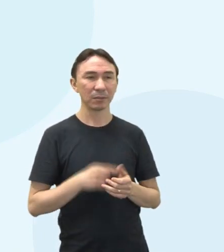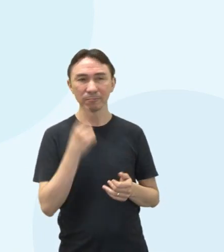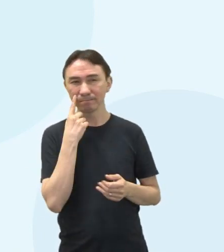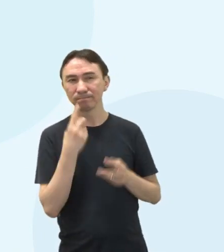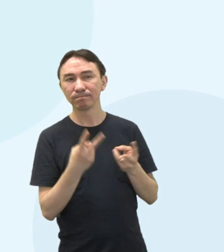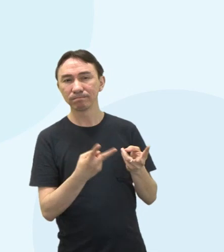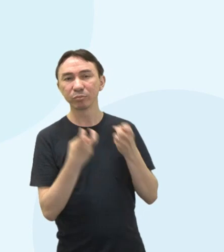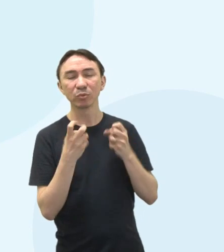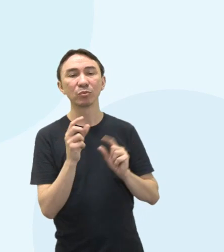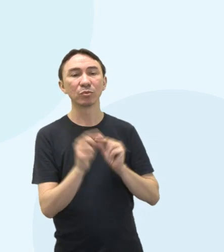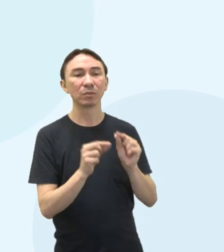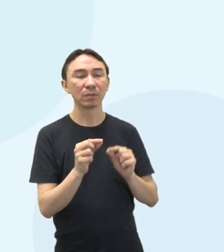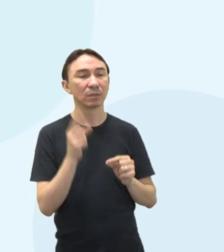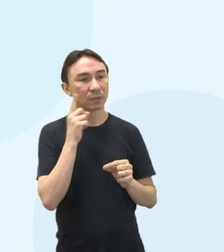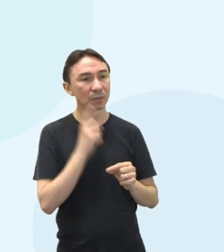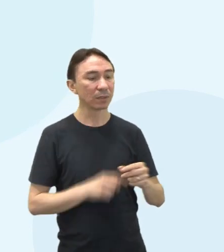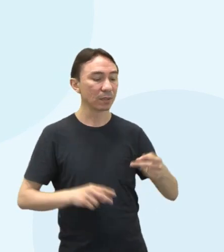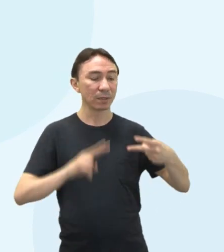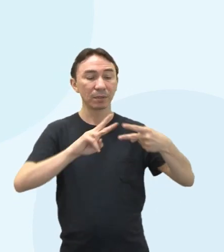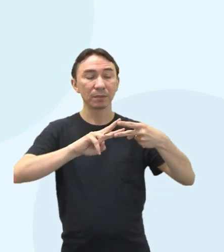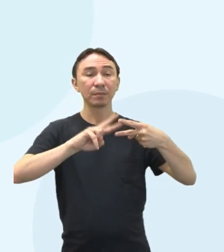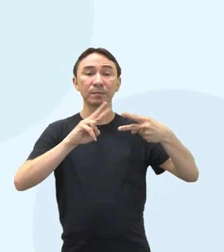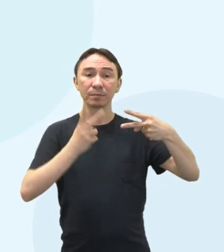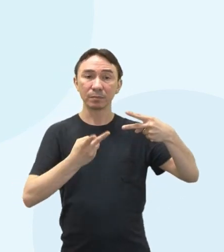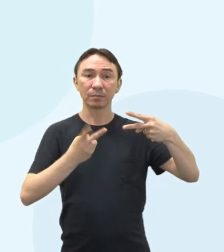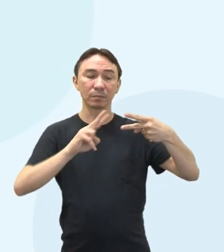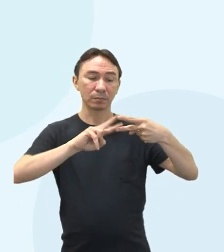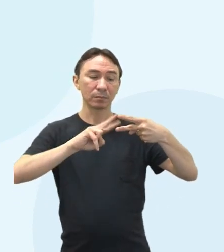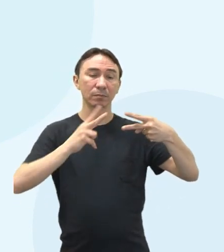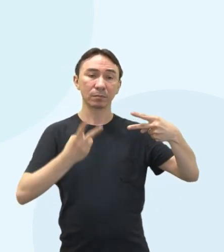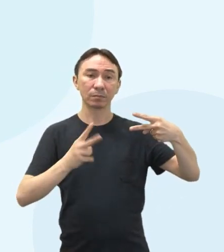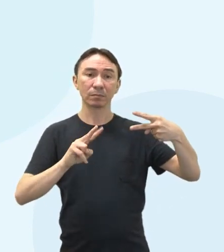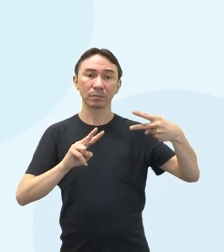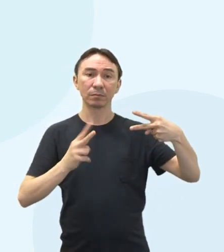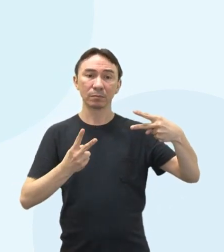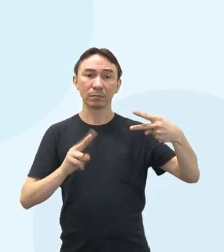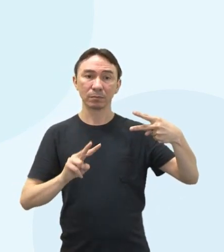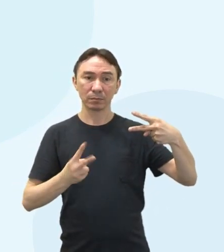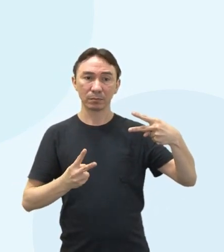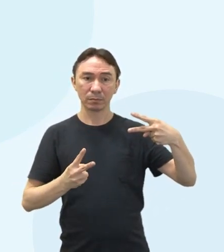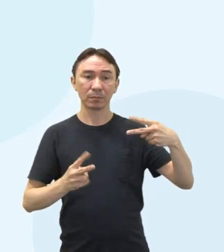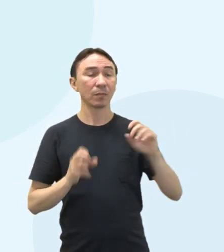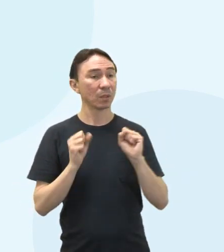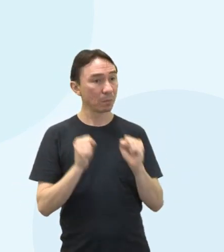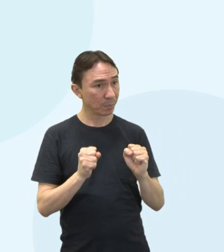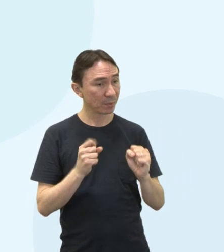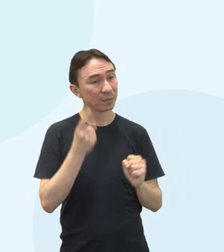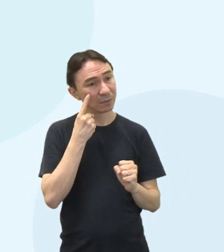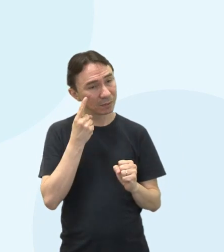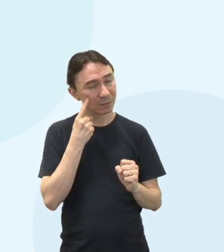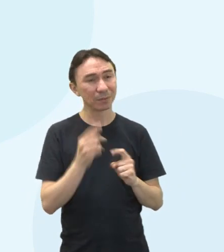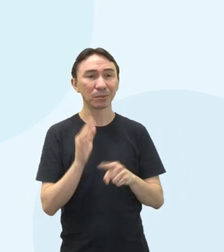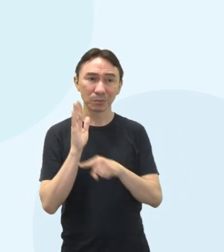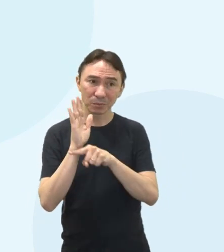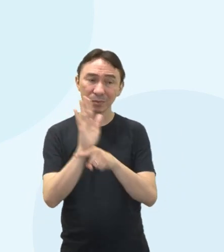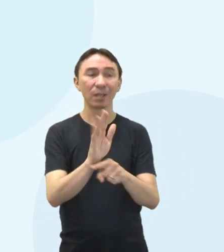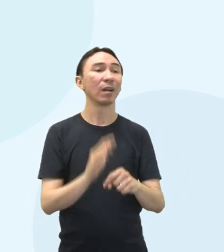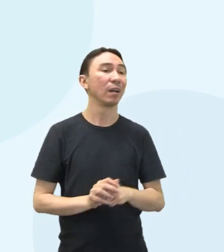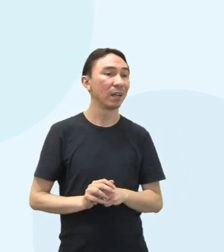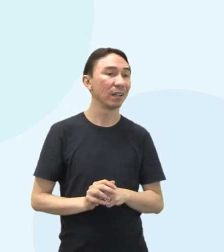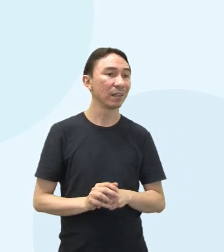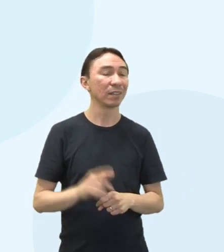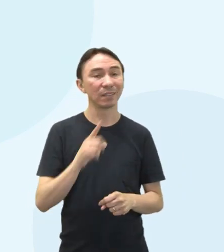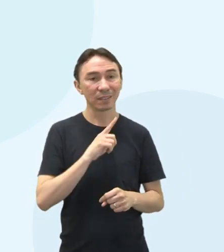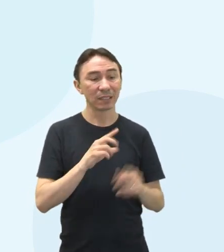pode ser uma grande aliada no texto e na imagem justamente porque ela traz figuras